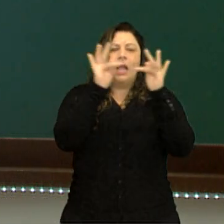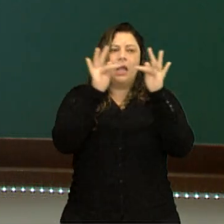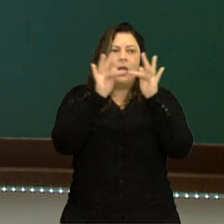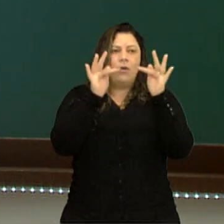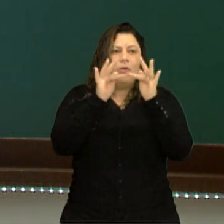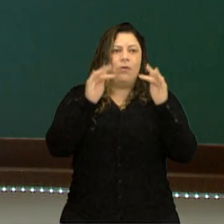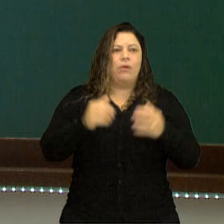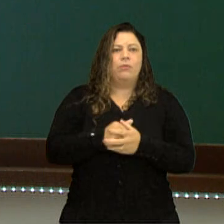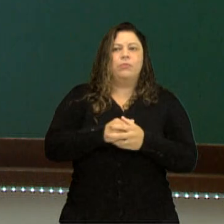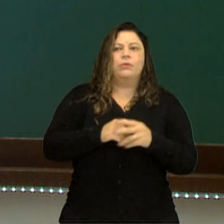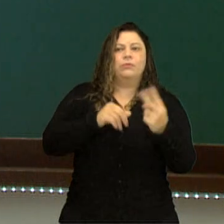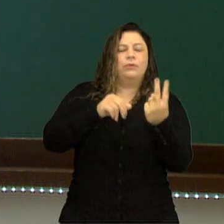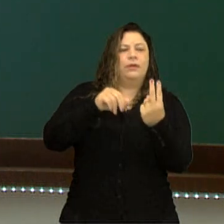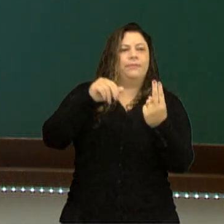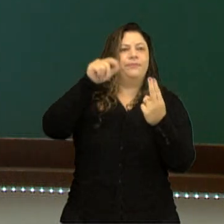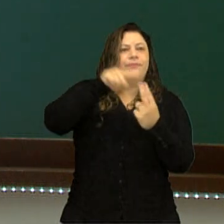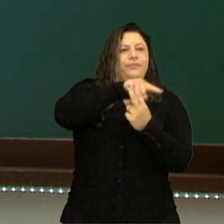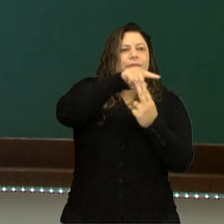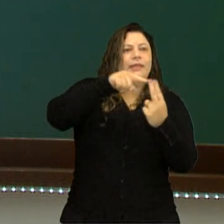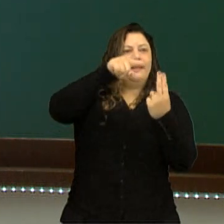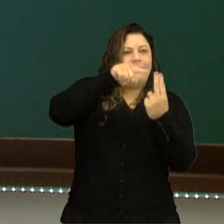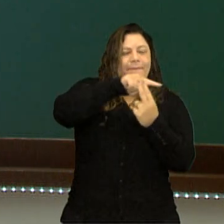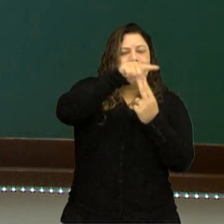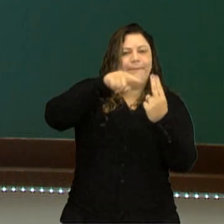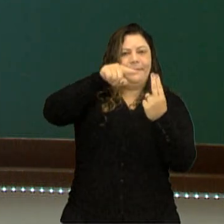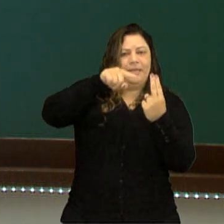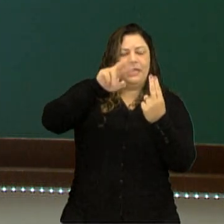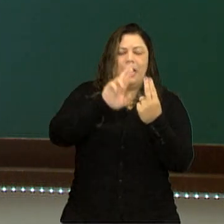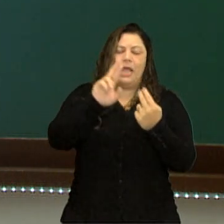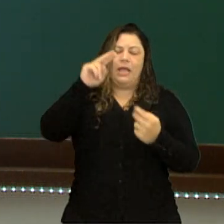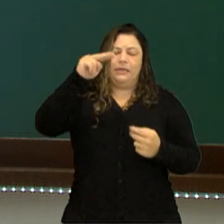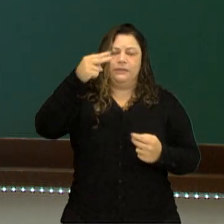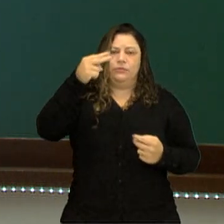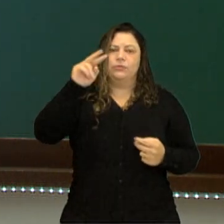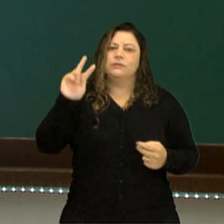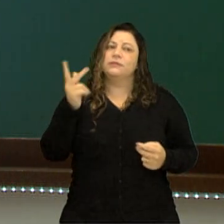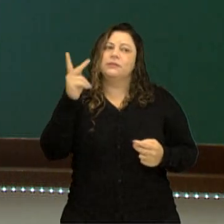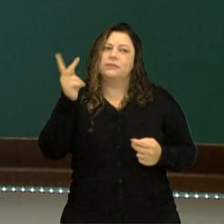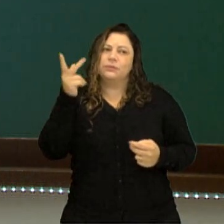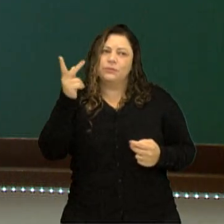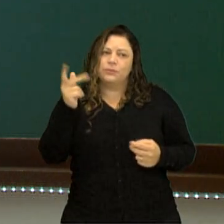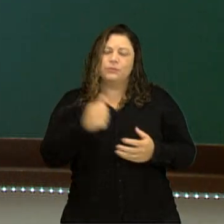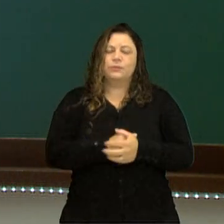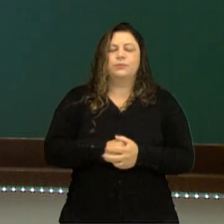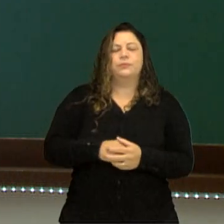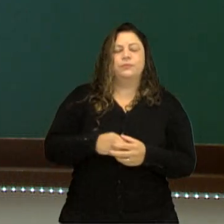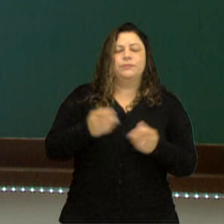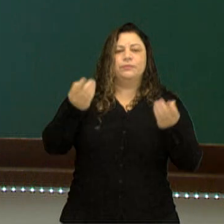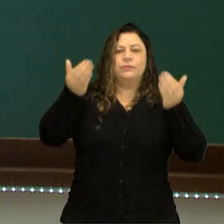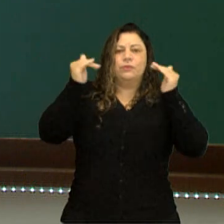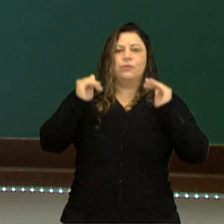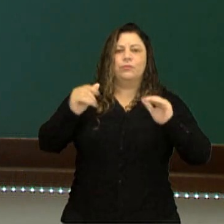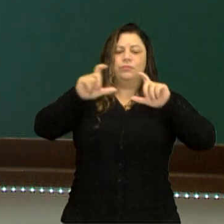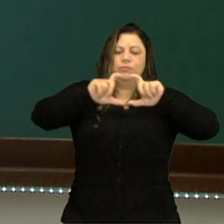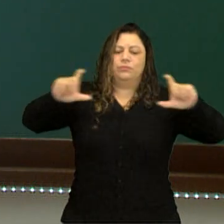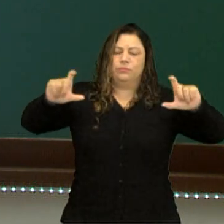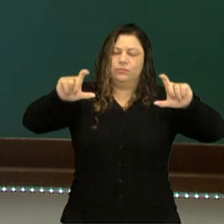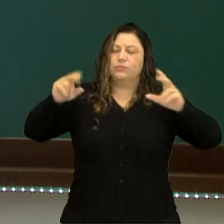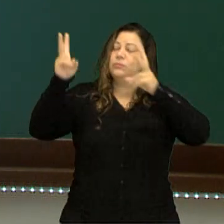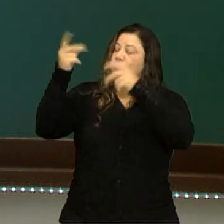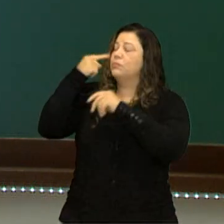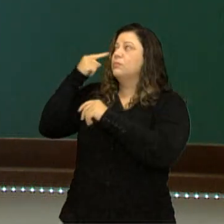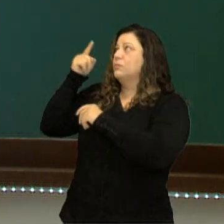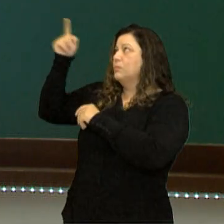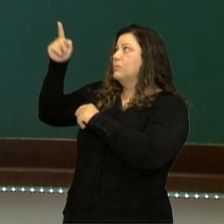= 14, o raio que é 8 ao quadrado e a altura que é 4. Fazendo as operações, temos que o